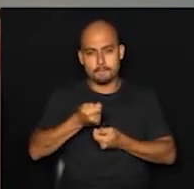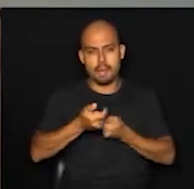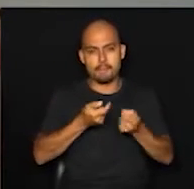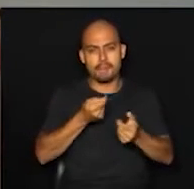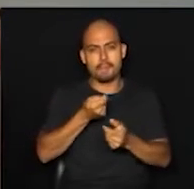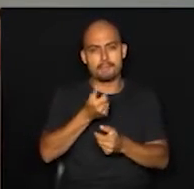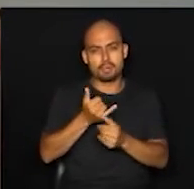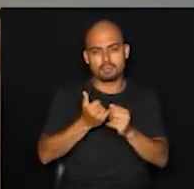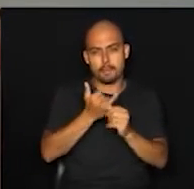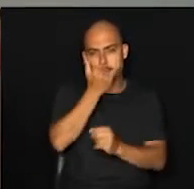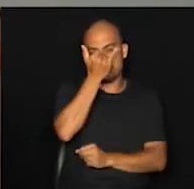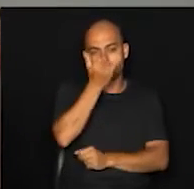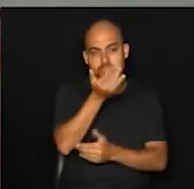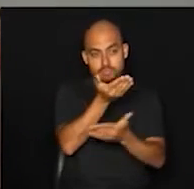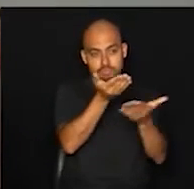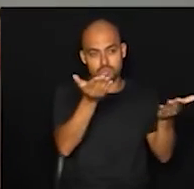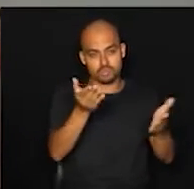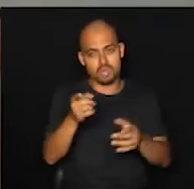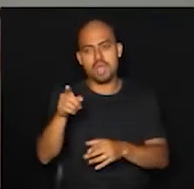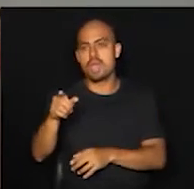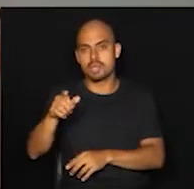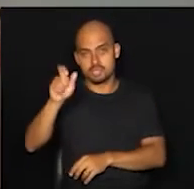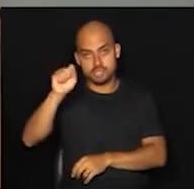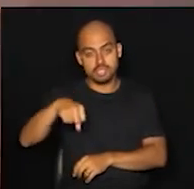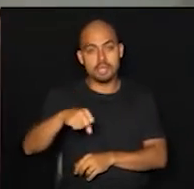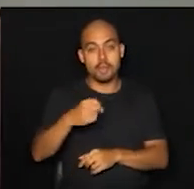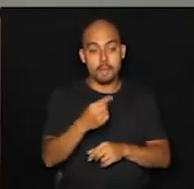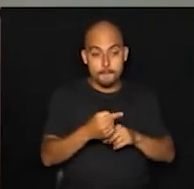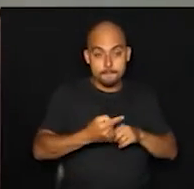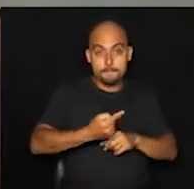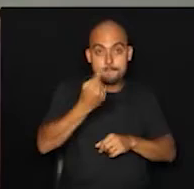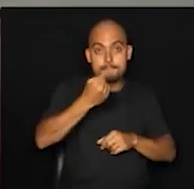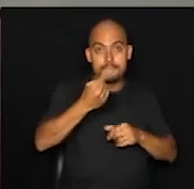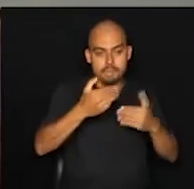Ela, de fato, deu um golpe de Estado mesmo, porque ela tirou o primeiro-ministro e